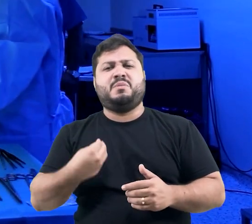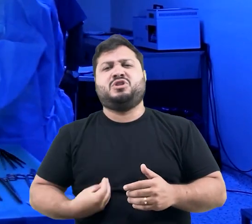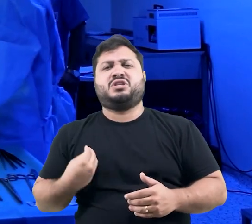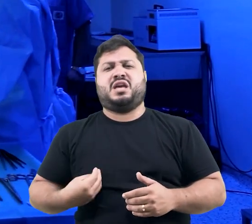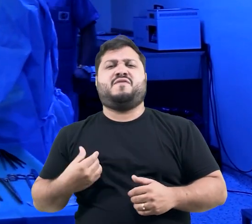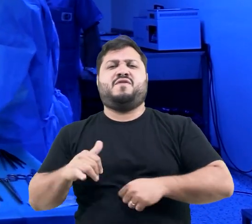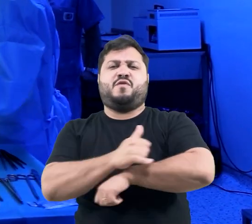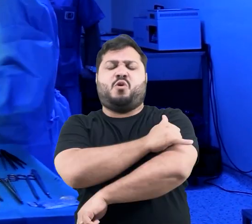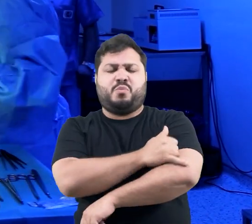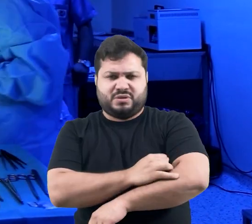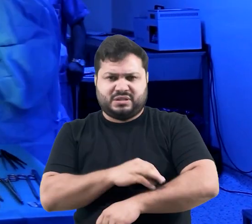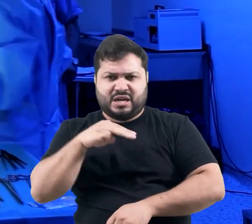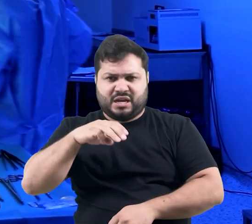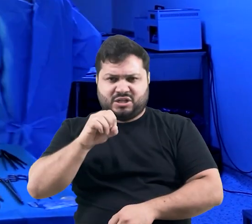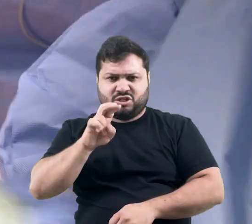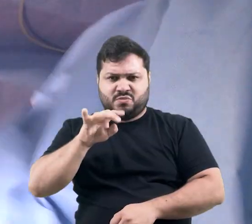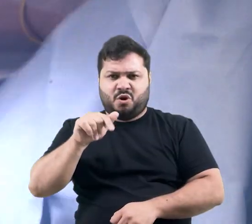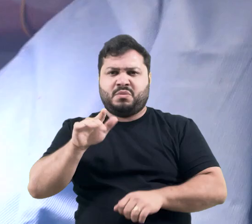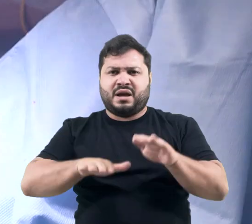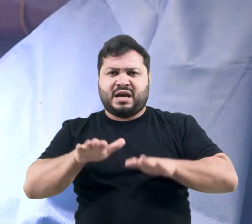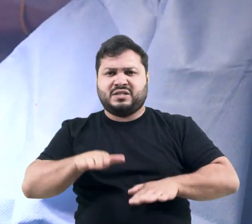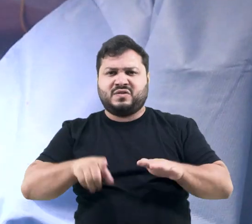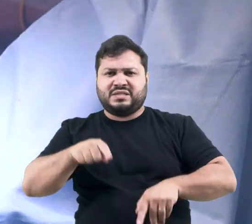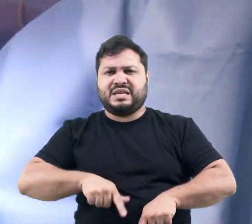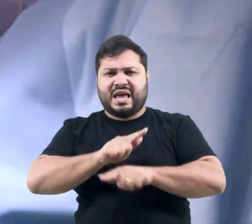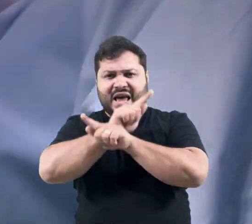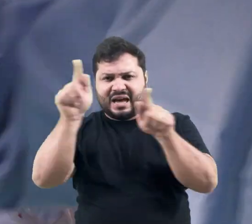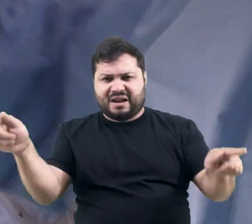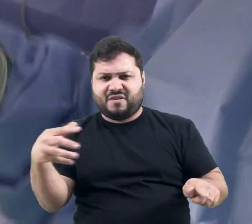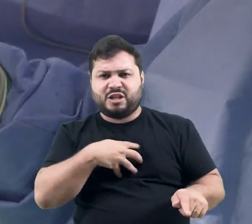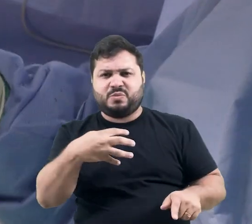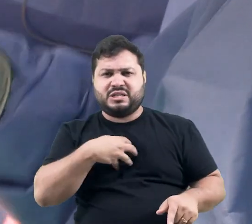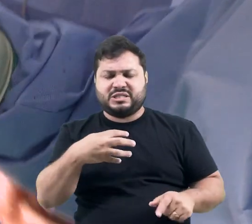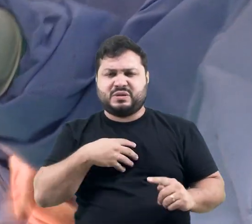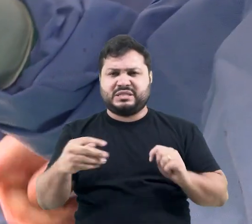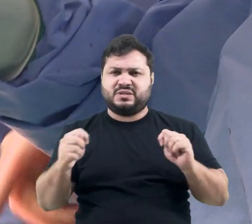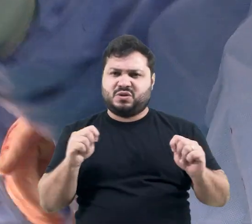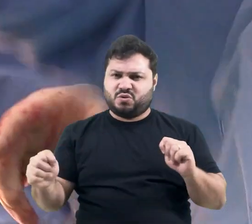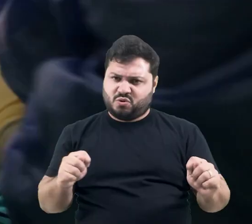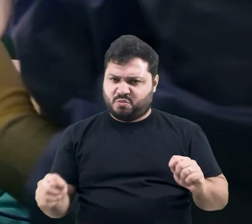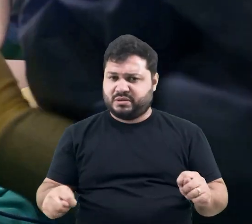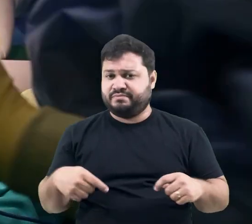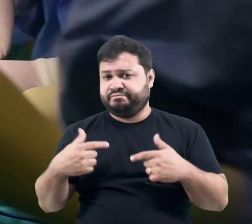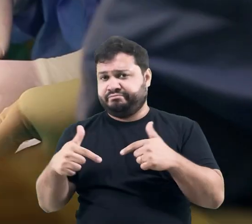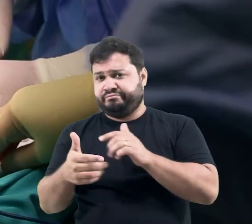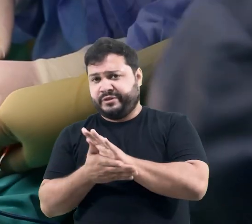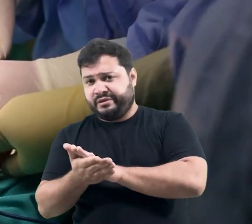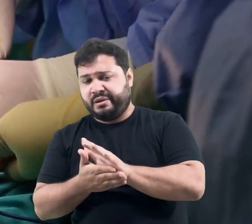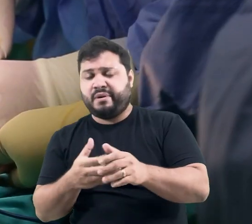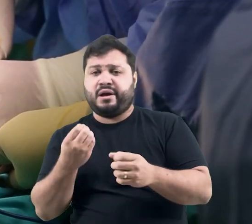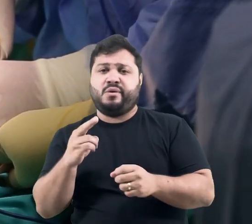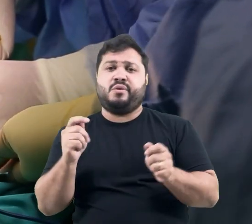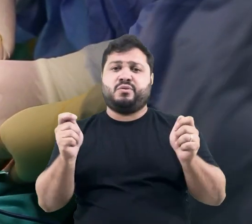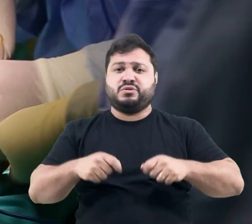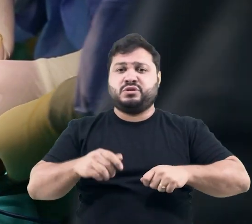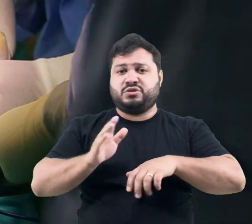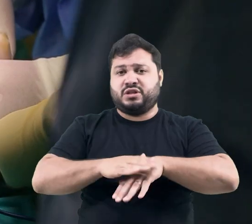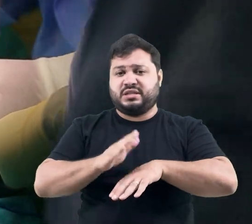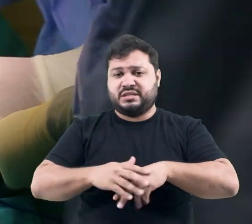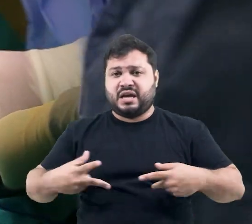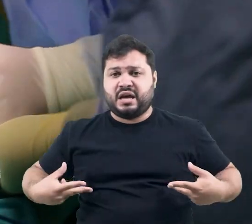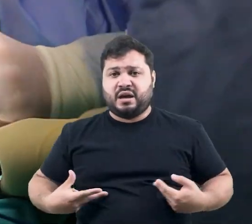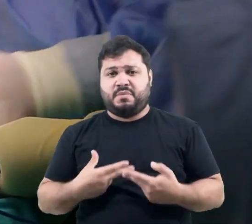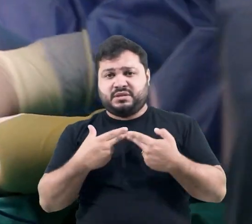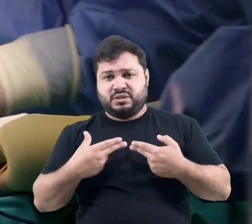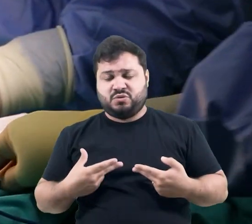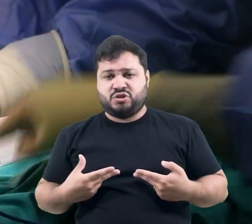vive com obesidade mórbida muitas vezes é agravado pela situação econômica. Sem trabalho ou condições de realizar